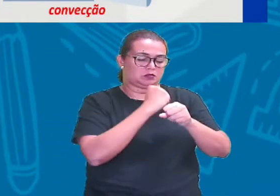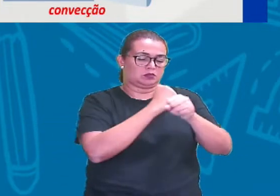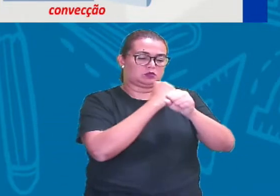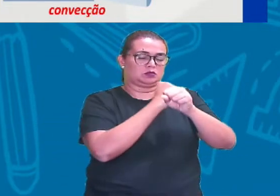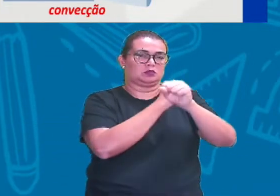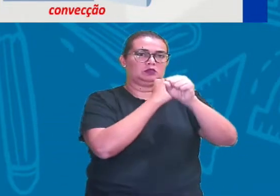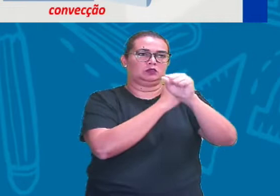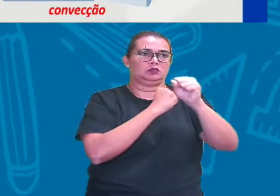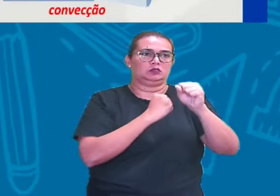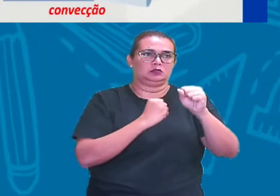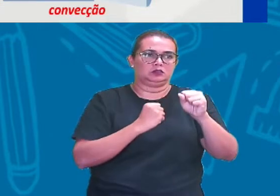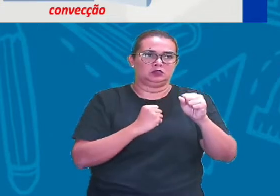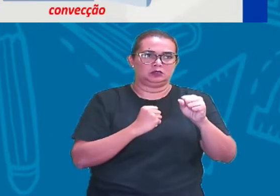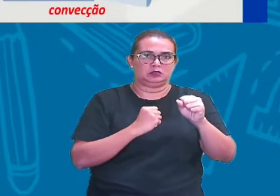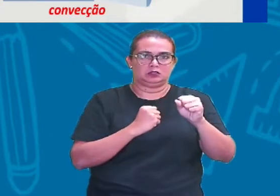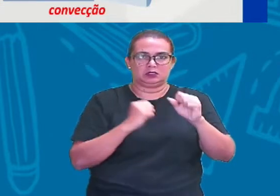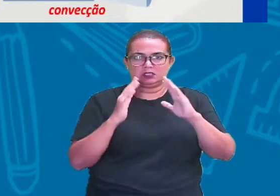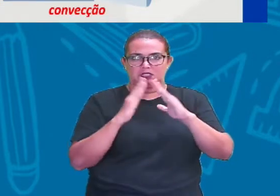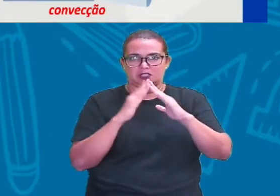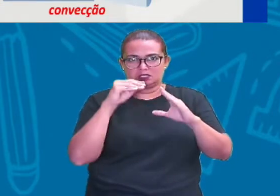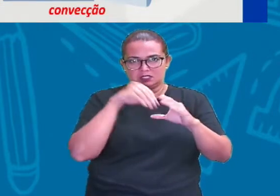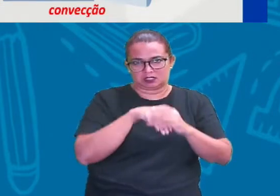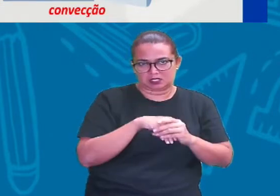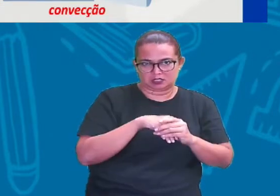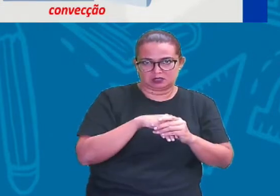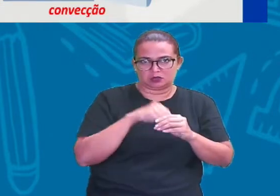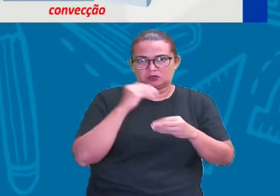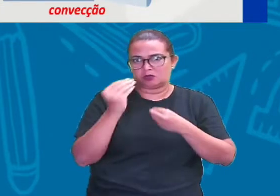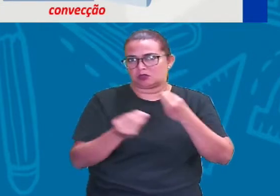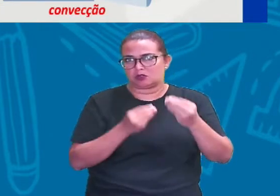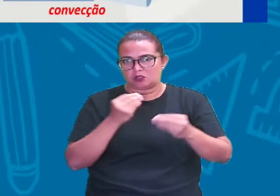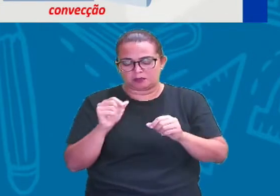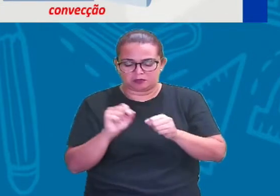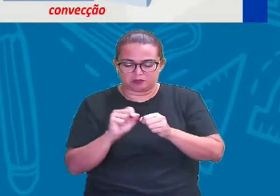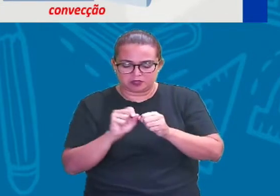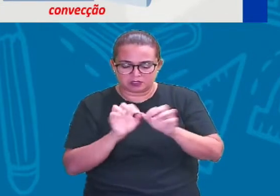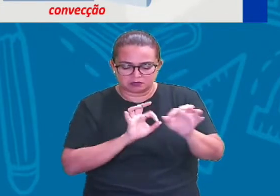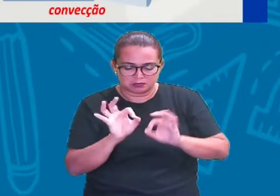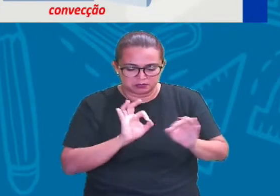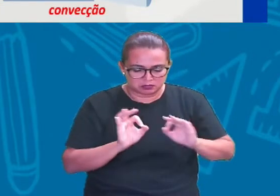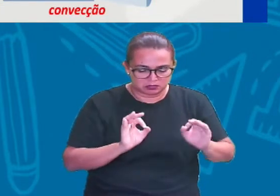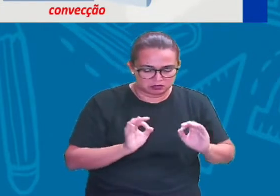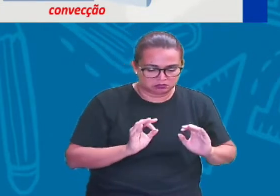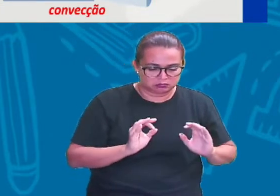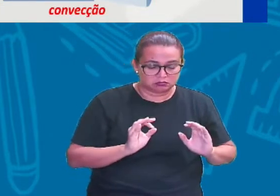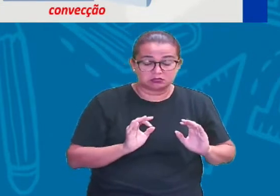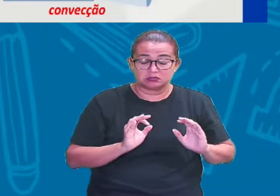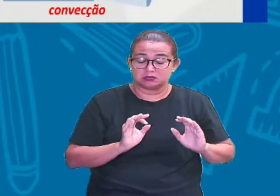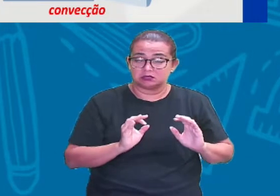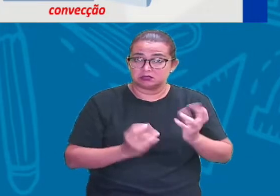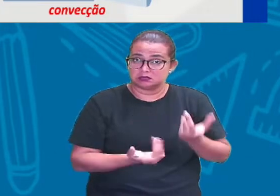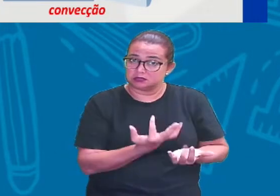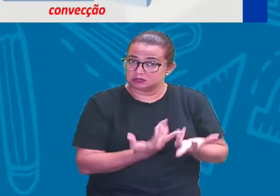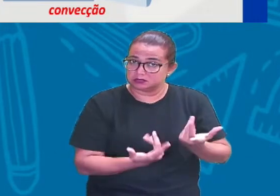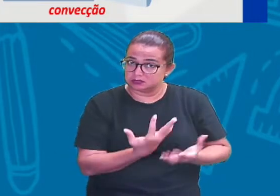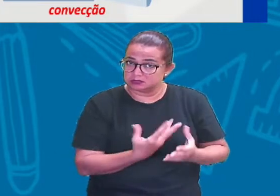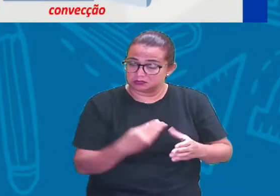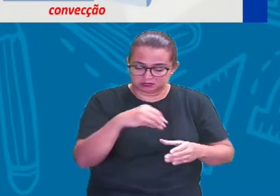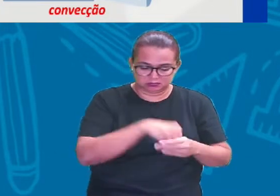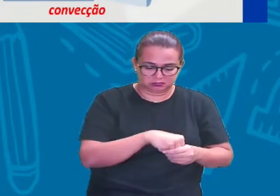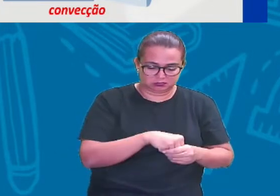ela próximo ao teto ou próximo ao piso? Tem que ser próximo ao piso. Por quê,